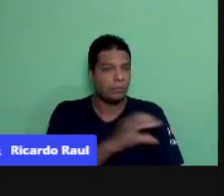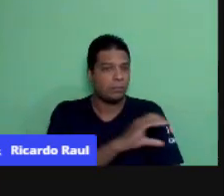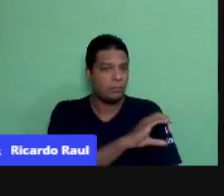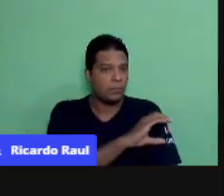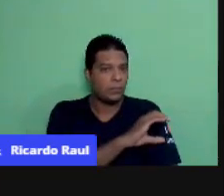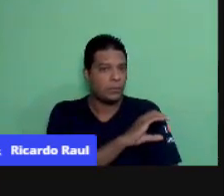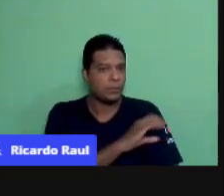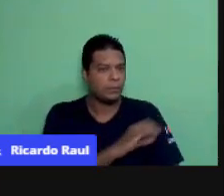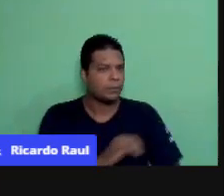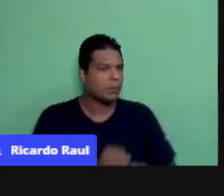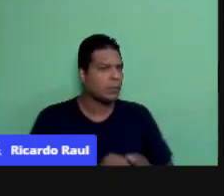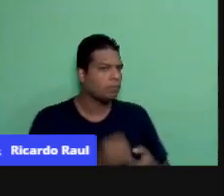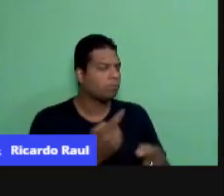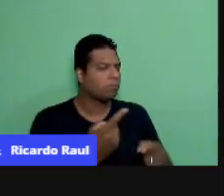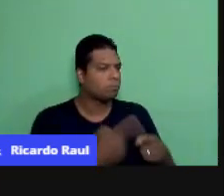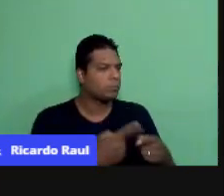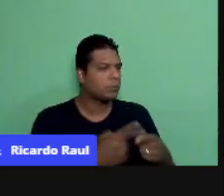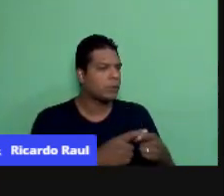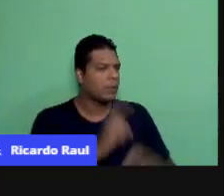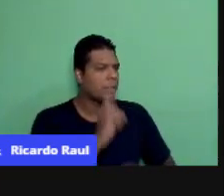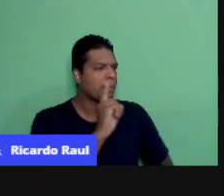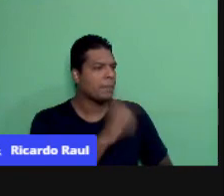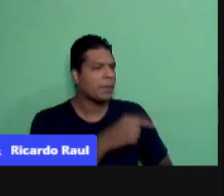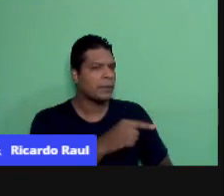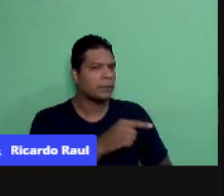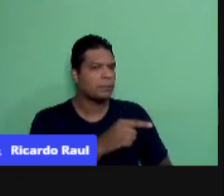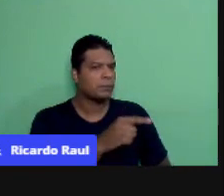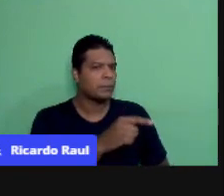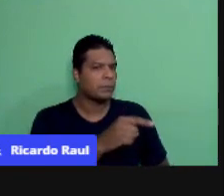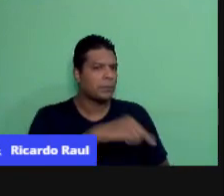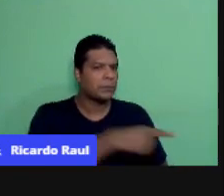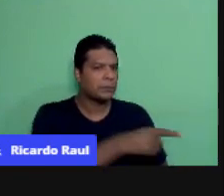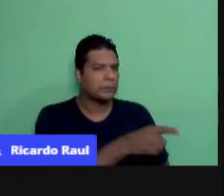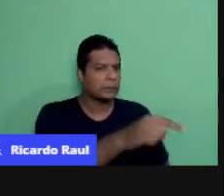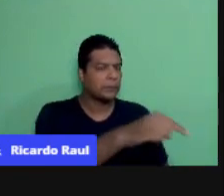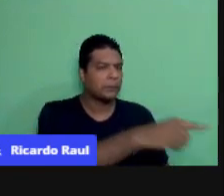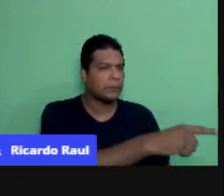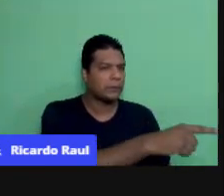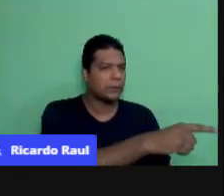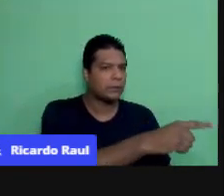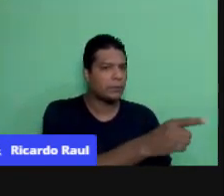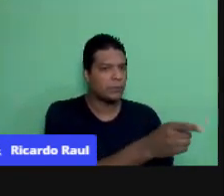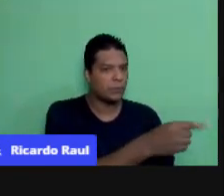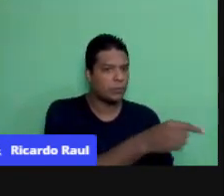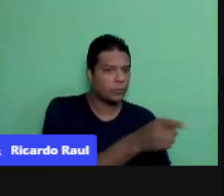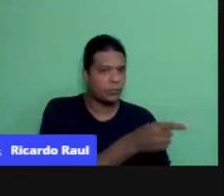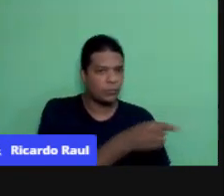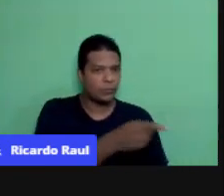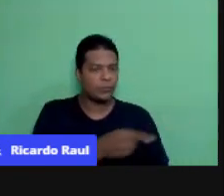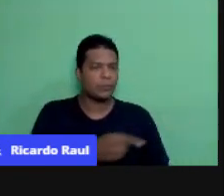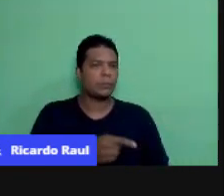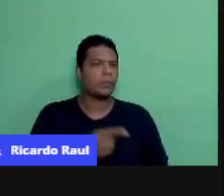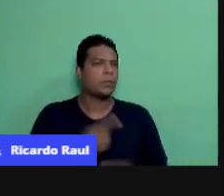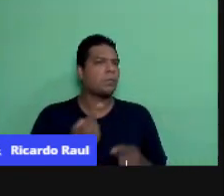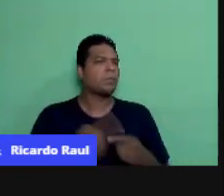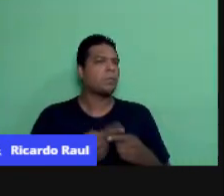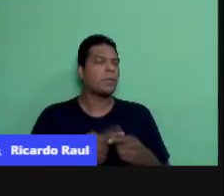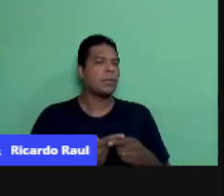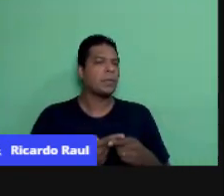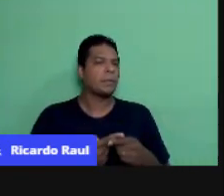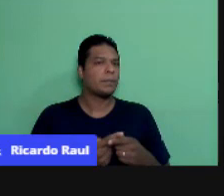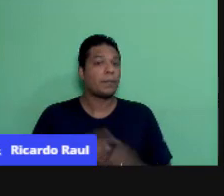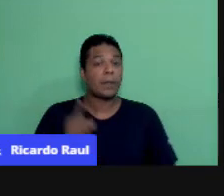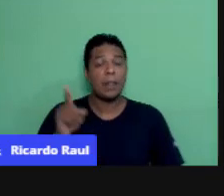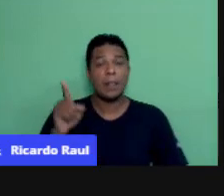falou, por que que você manda fazer zigue-zague de frente e depois você manda eles fazer zigue-zague de costas? Eu falei, porque lá